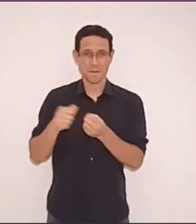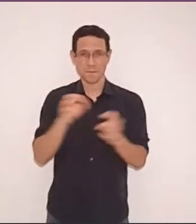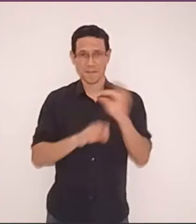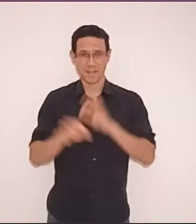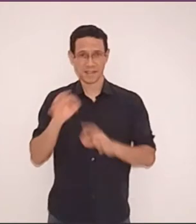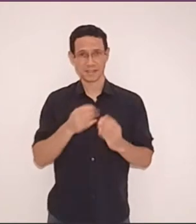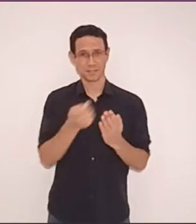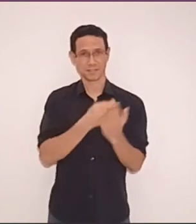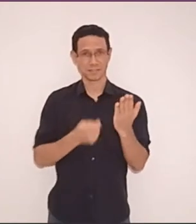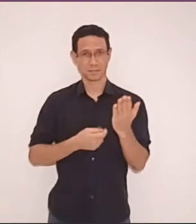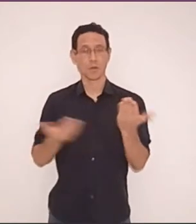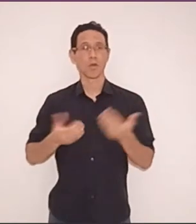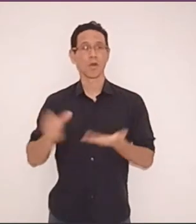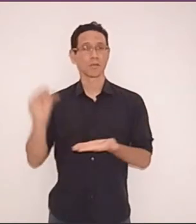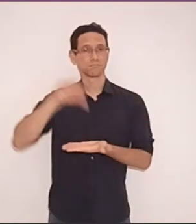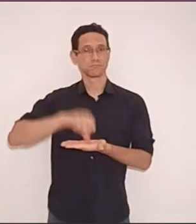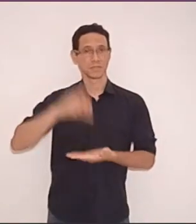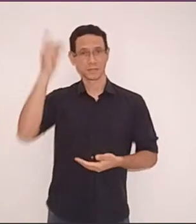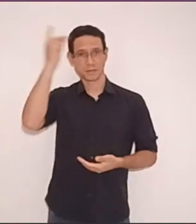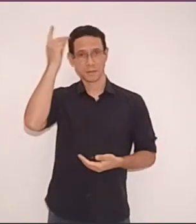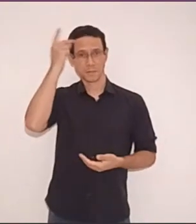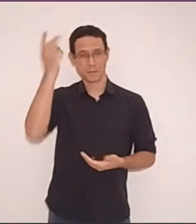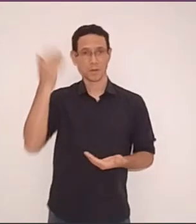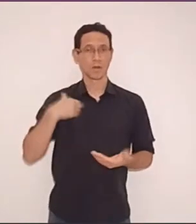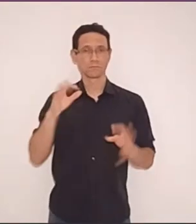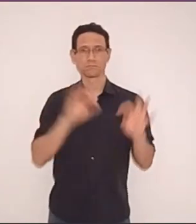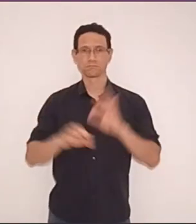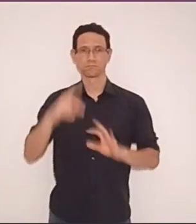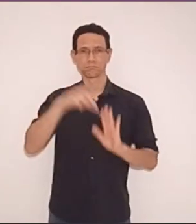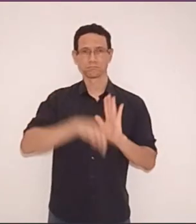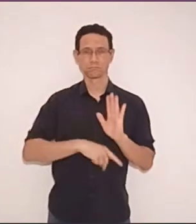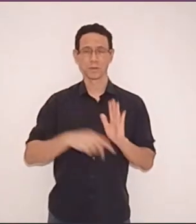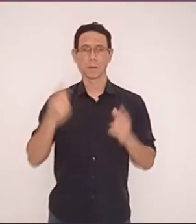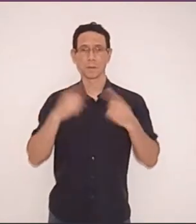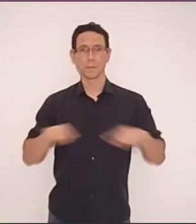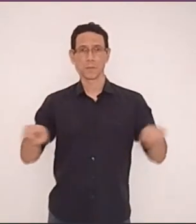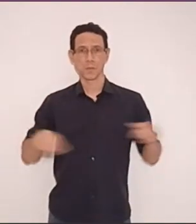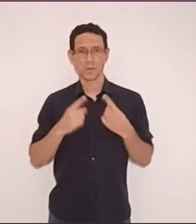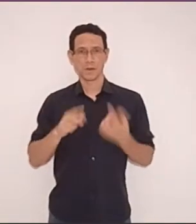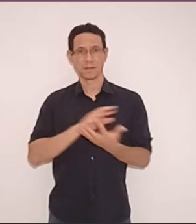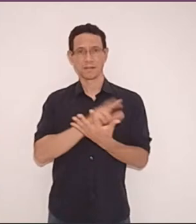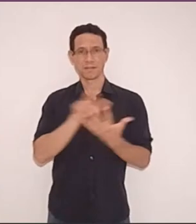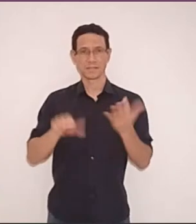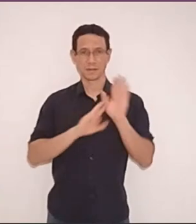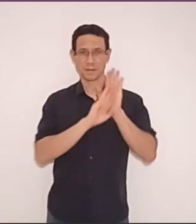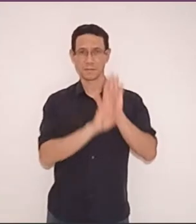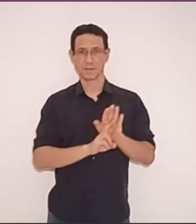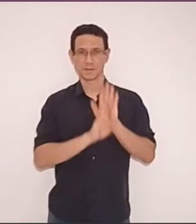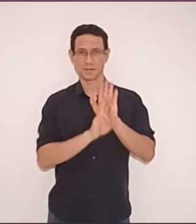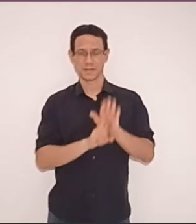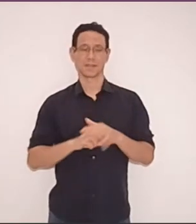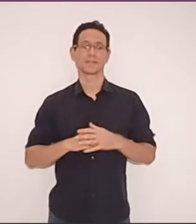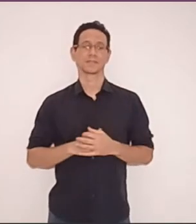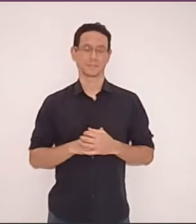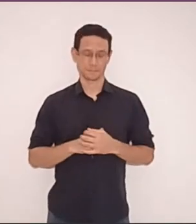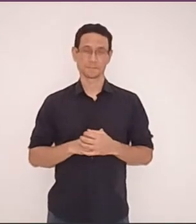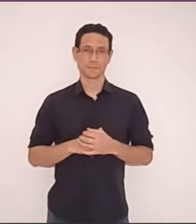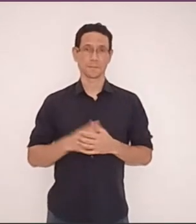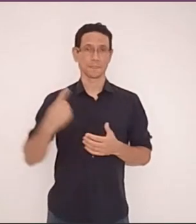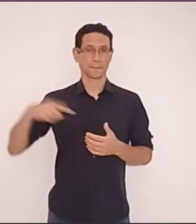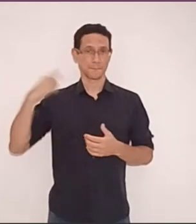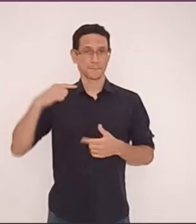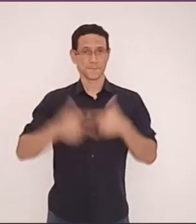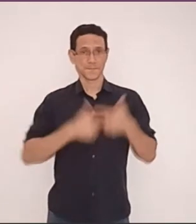dedica uma série de projetos relacionados a música adversidade a representatividade sendo um dos últimos